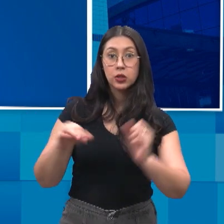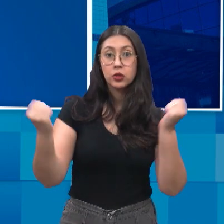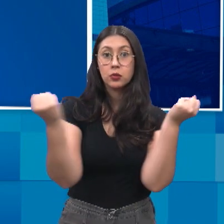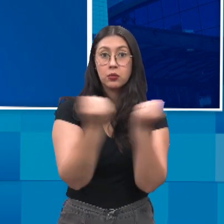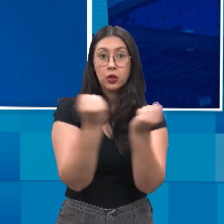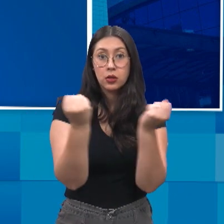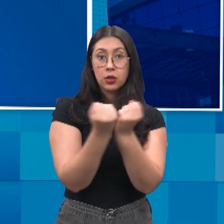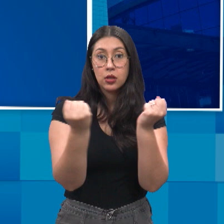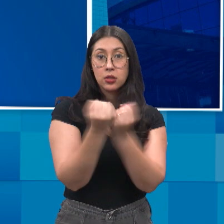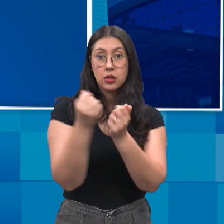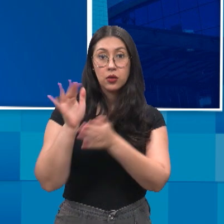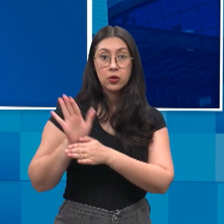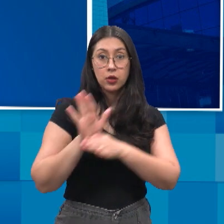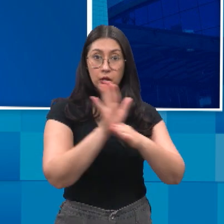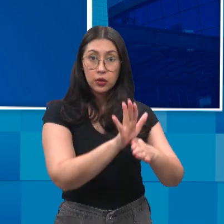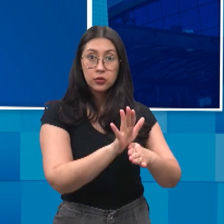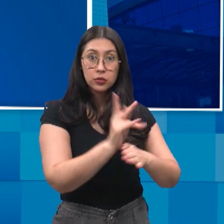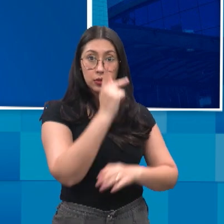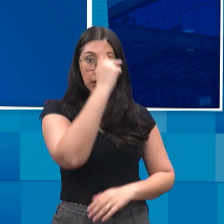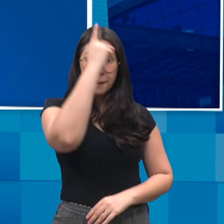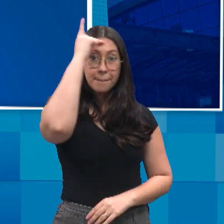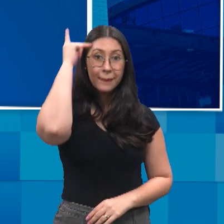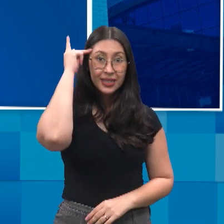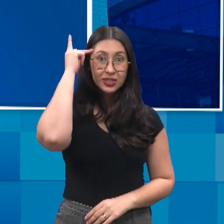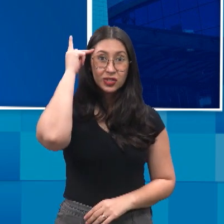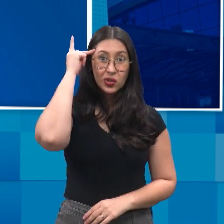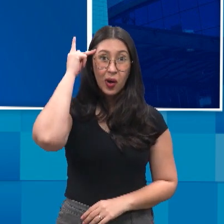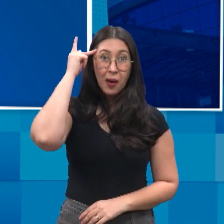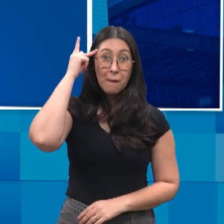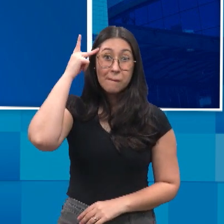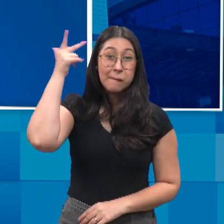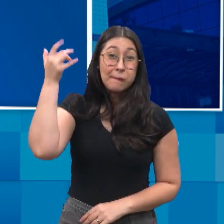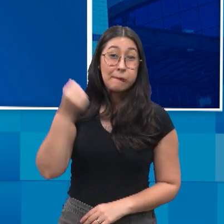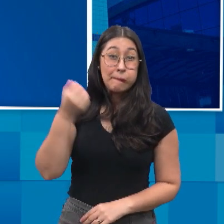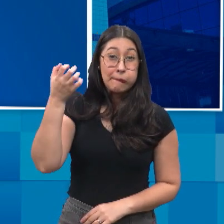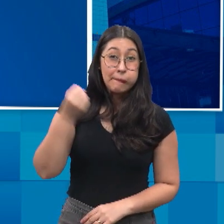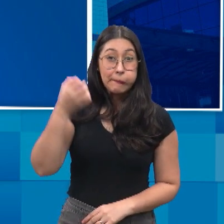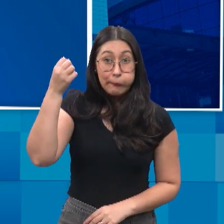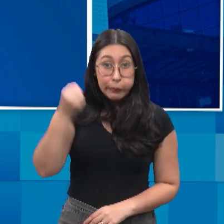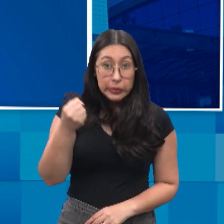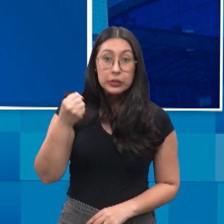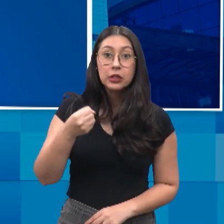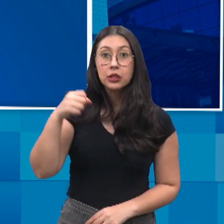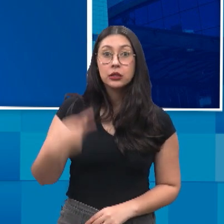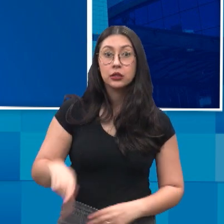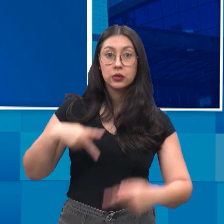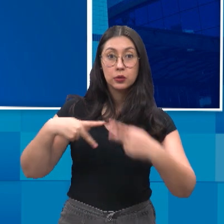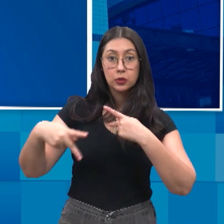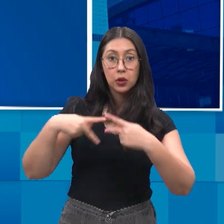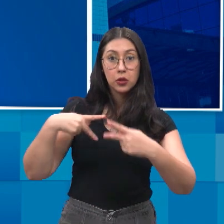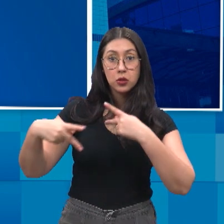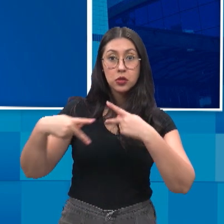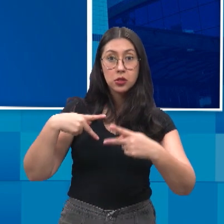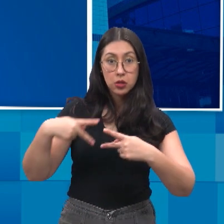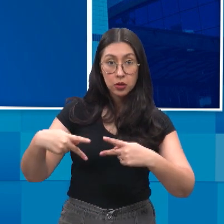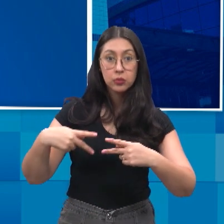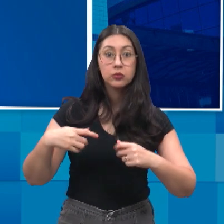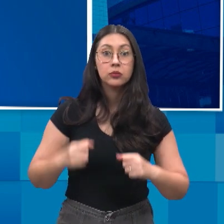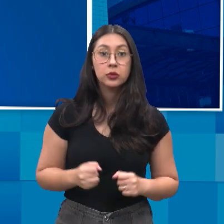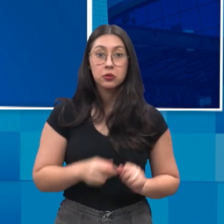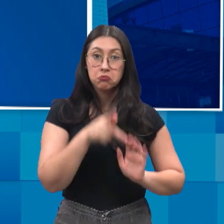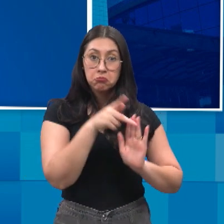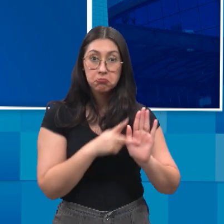e Assistência à Pessoa com Albinismo no âmbito do município de São José dos Campos e da outras providências.